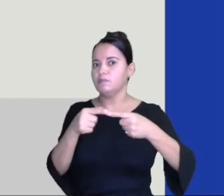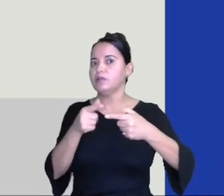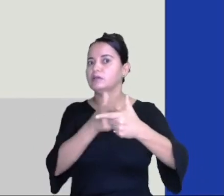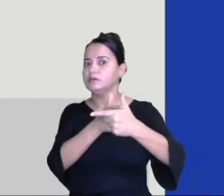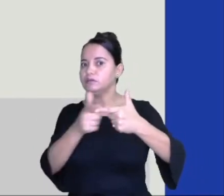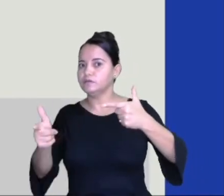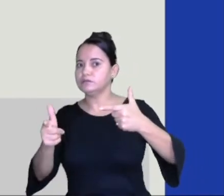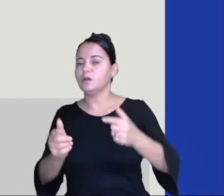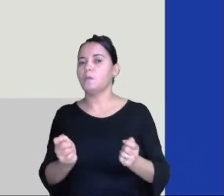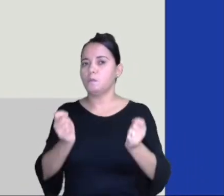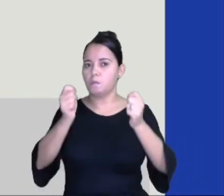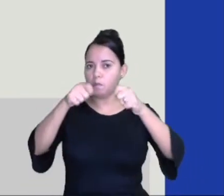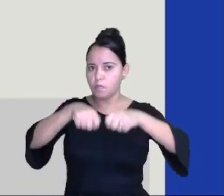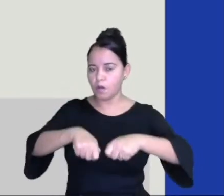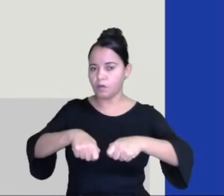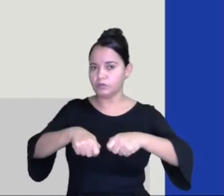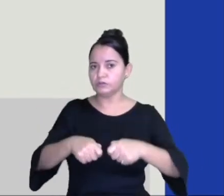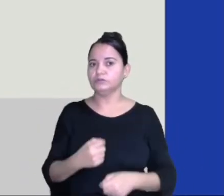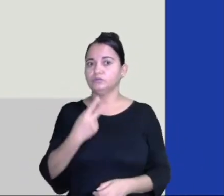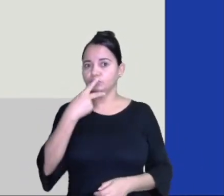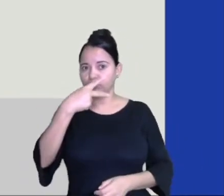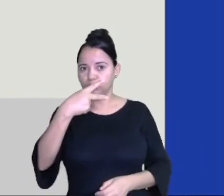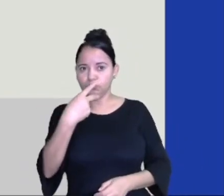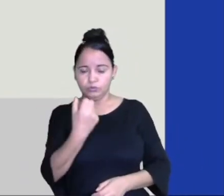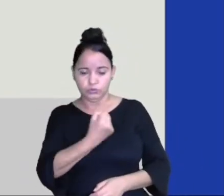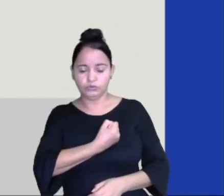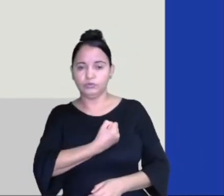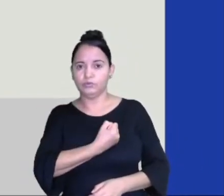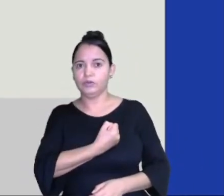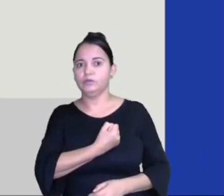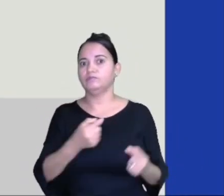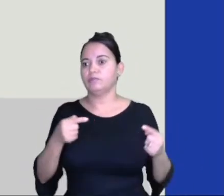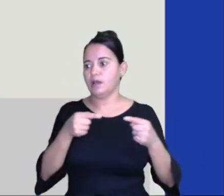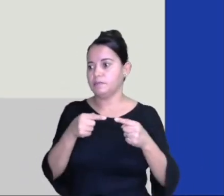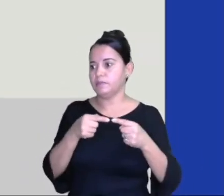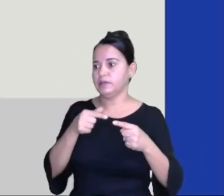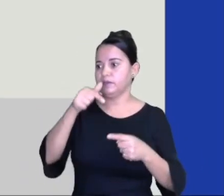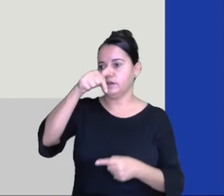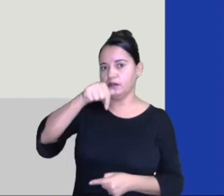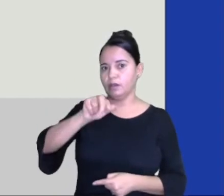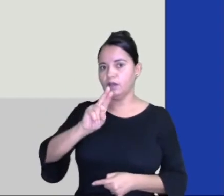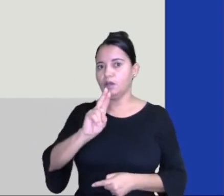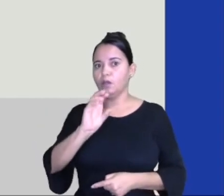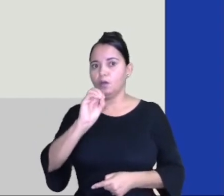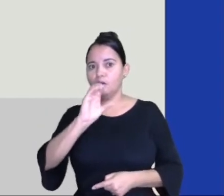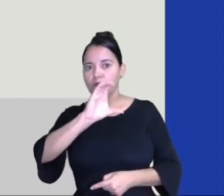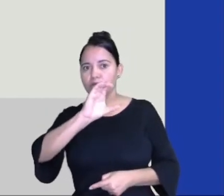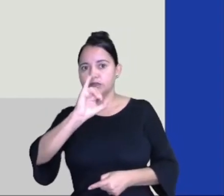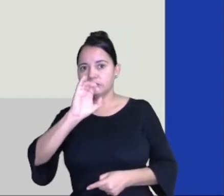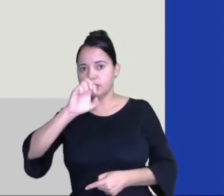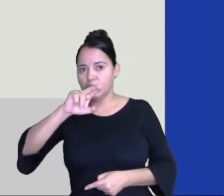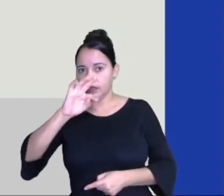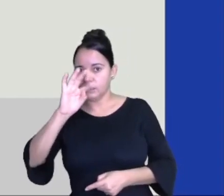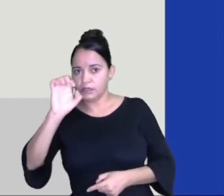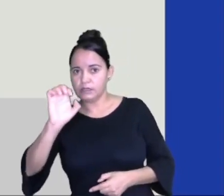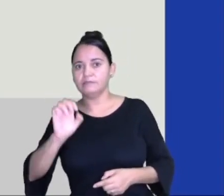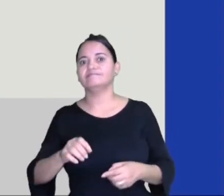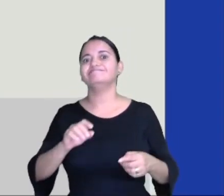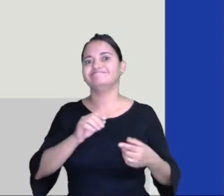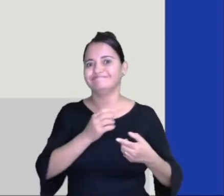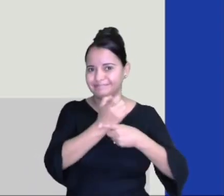considerada como quociente entre dois números. Quando isso acontece, a fração é